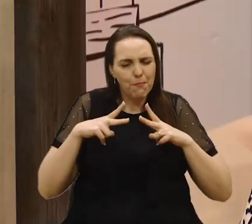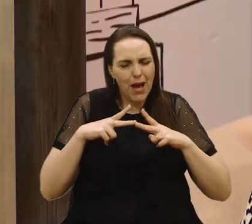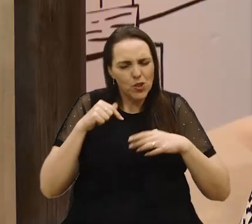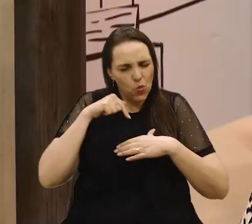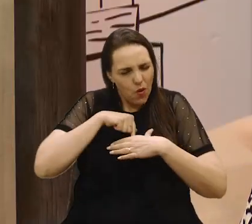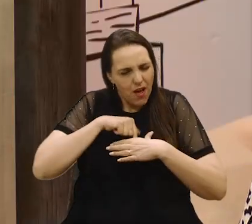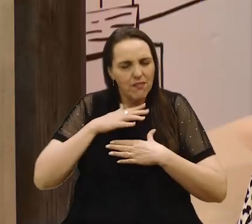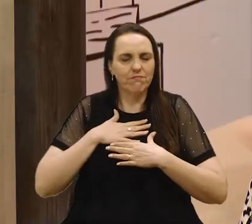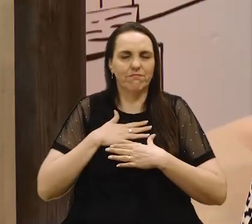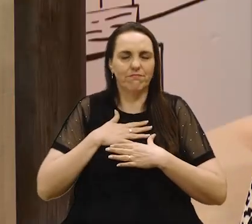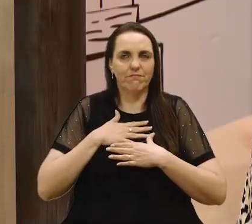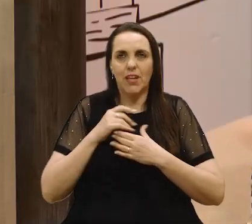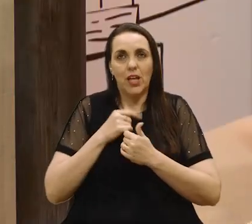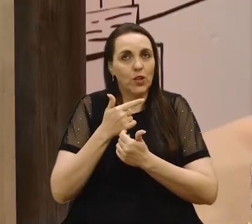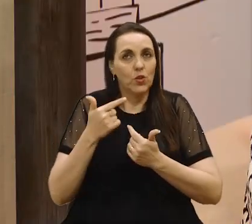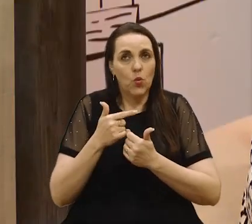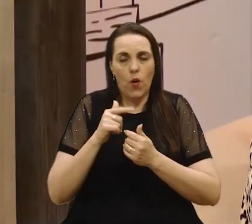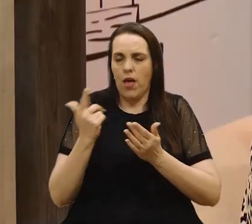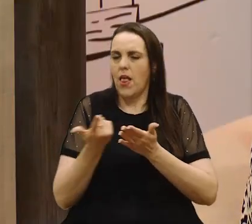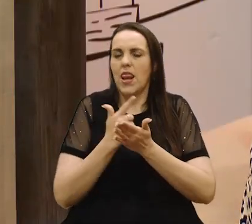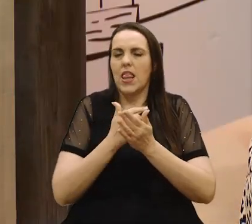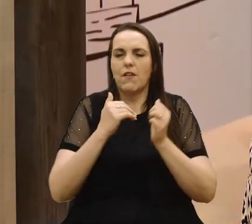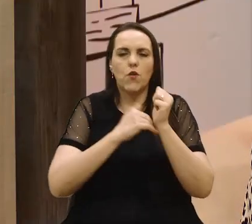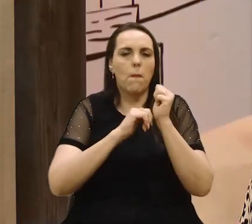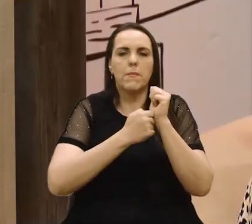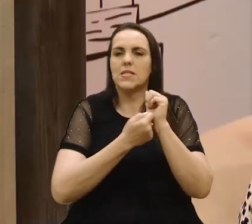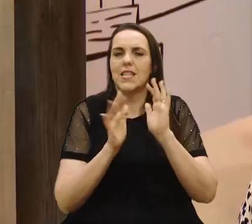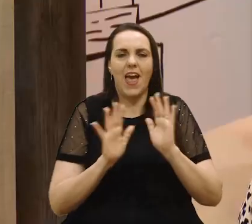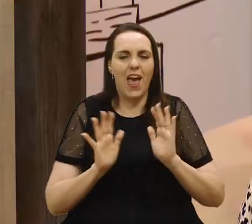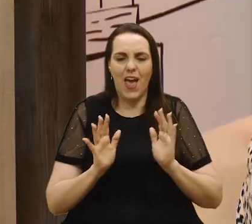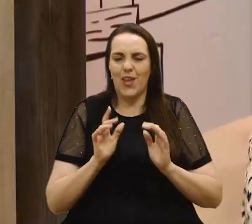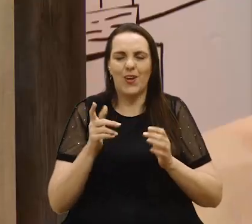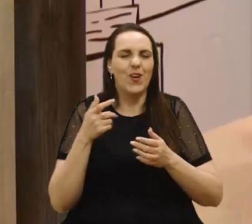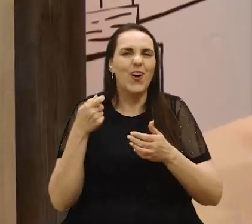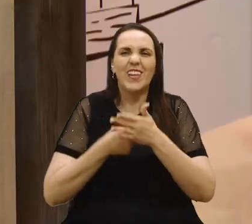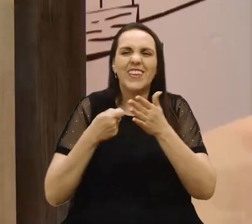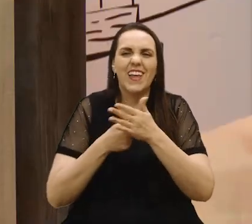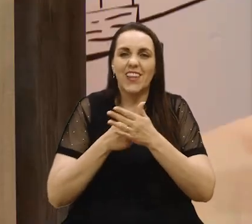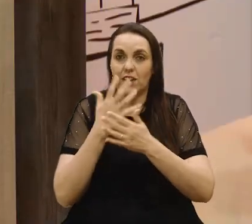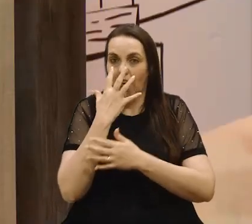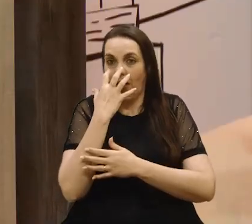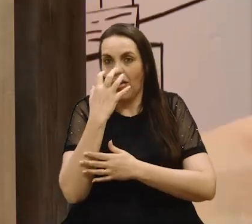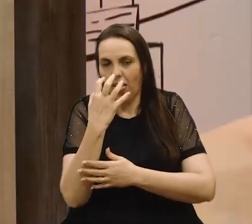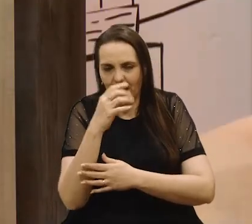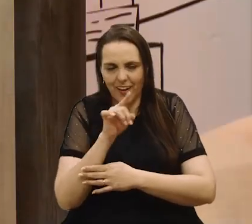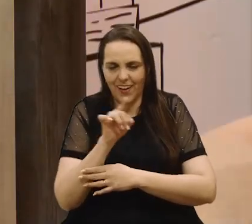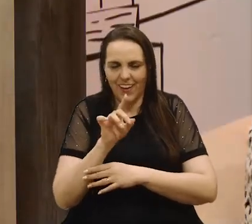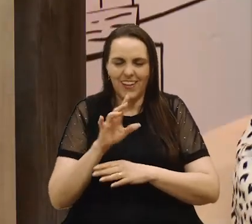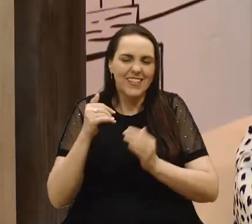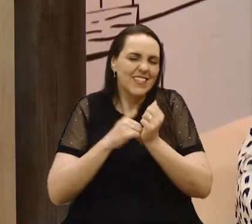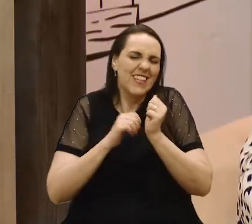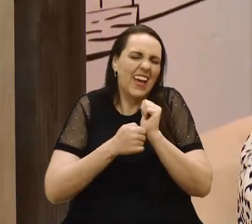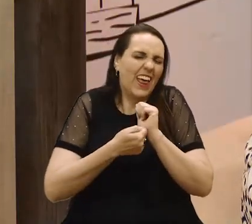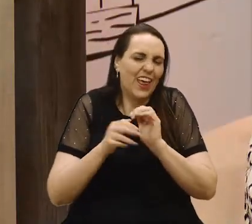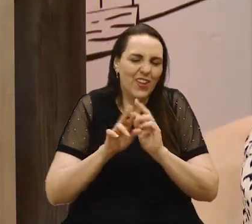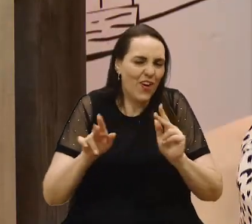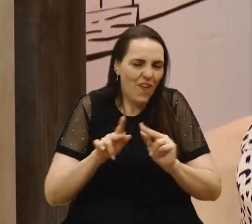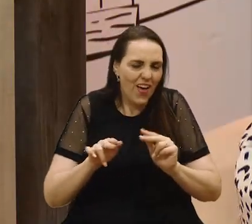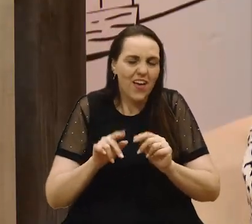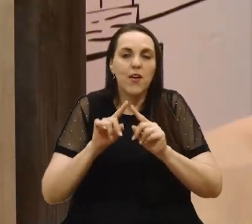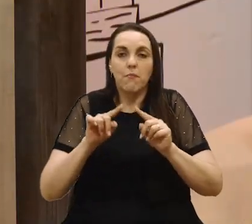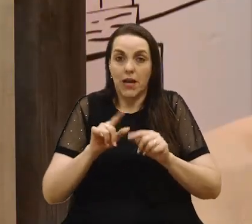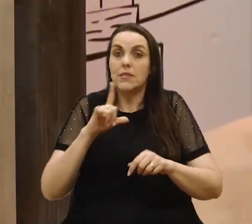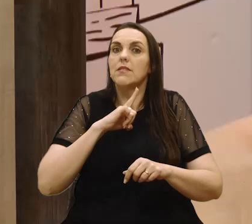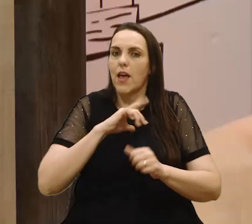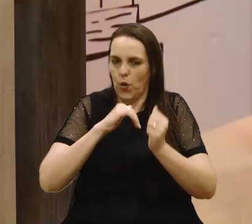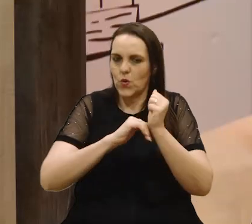dela. Porque não é um livro de mistério, então eu não tô tentando segurar a pessoa pelo grande segredo, né?